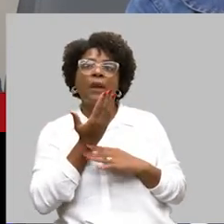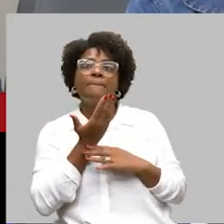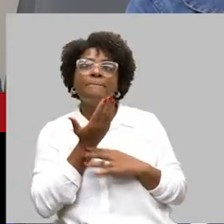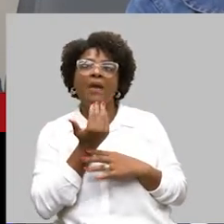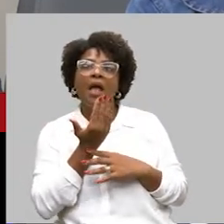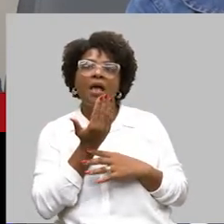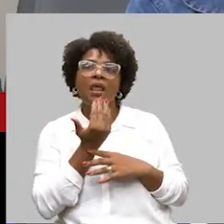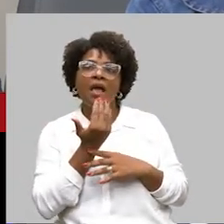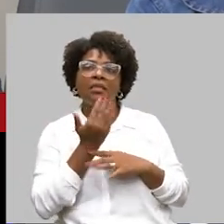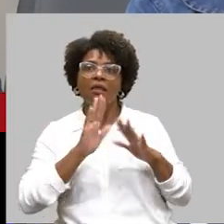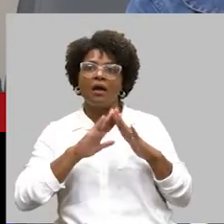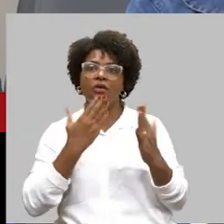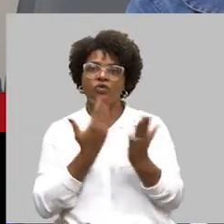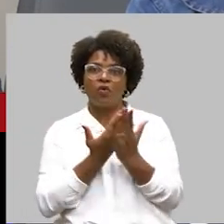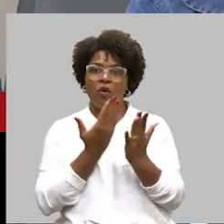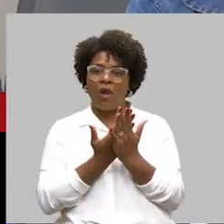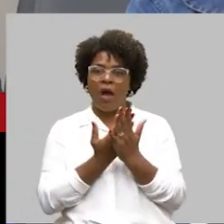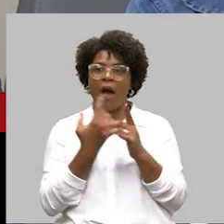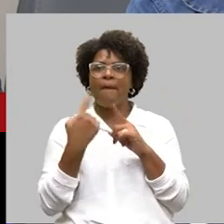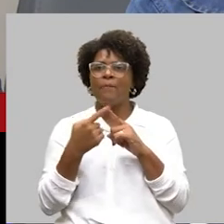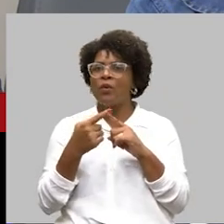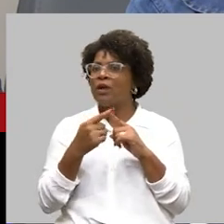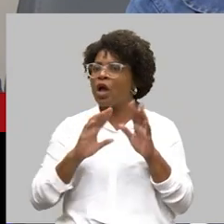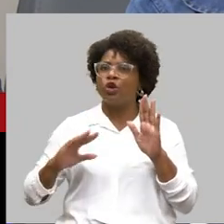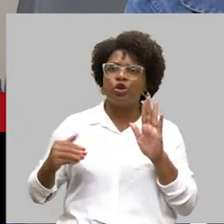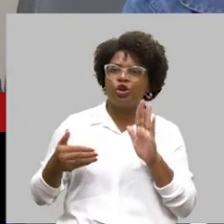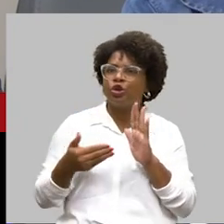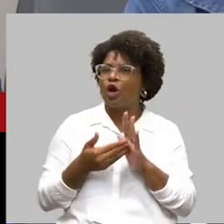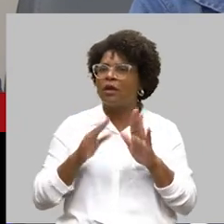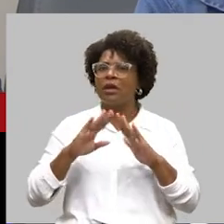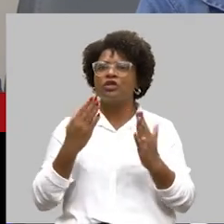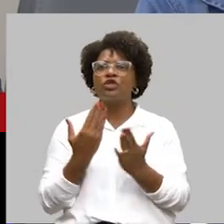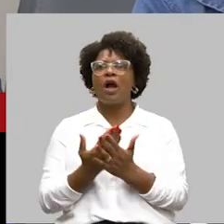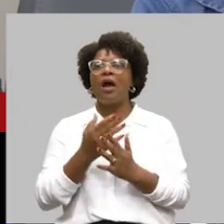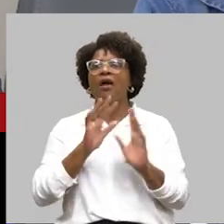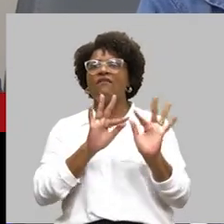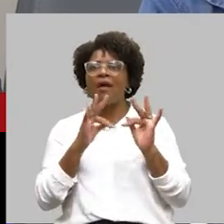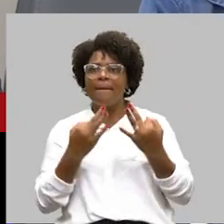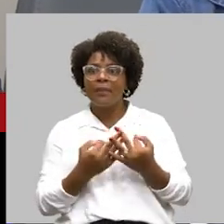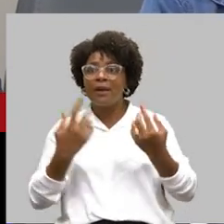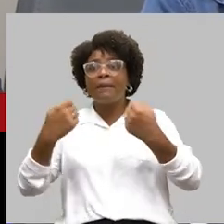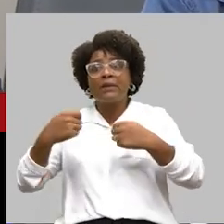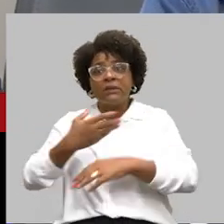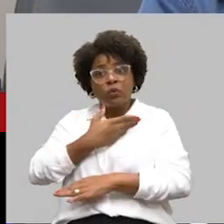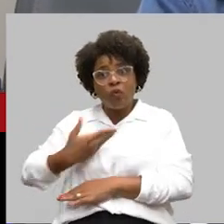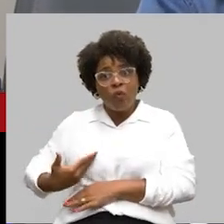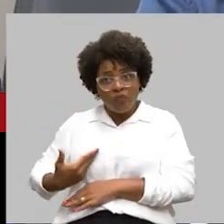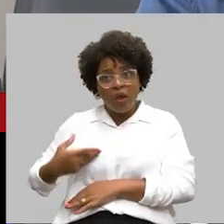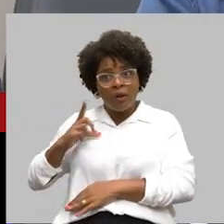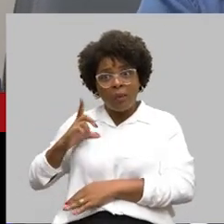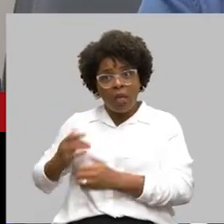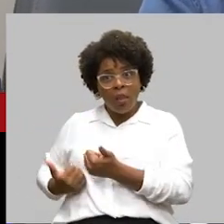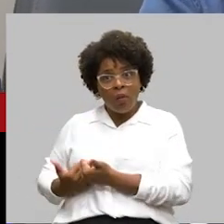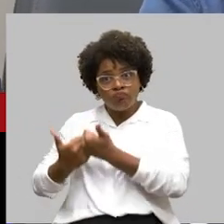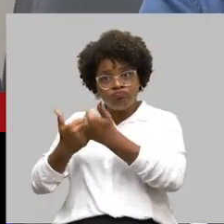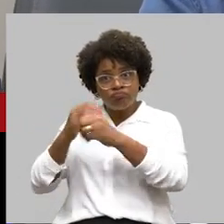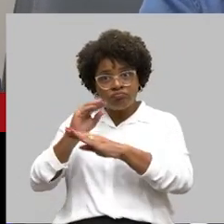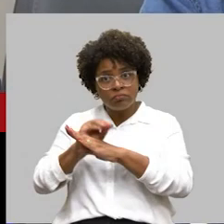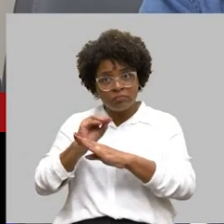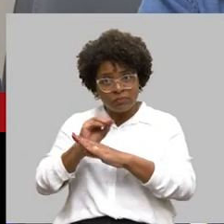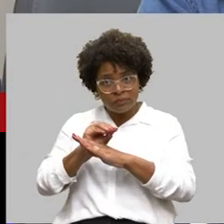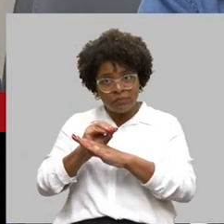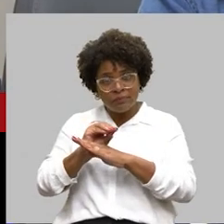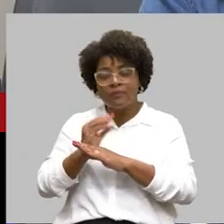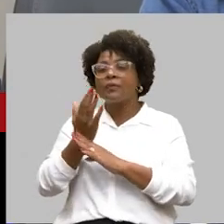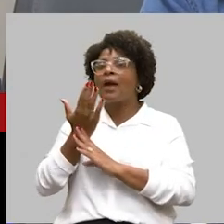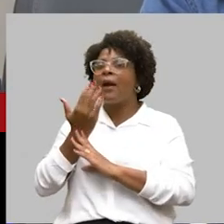escola todas as escolas famílias elas dependem disso depende do governo para se manter e a merenda escolar é